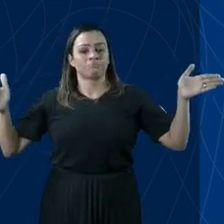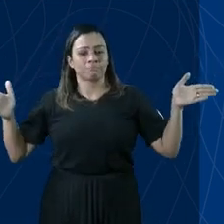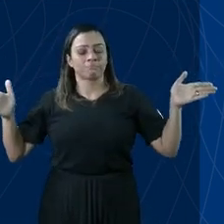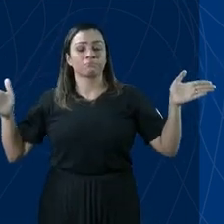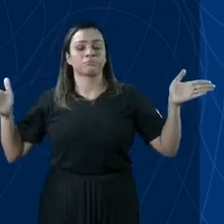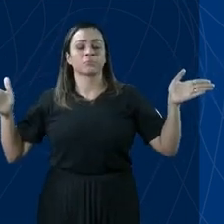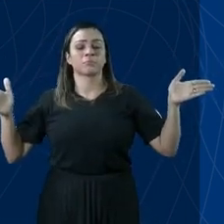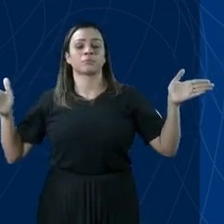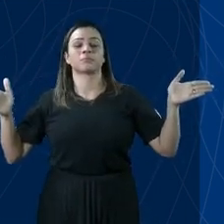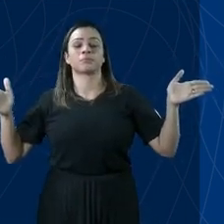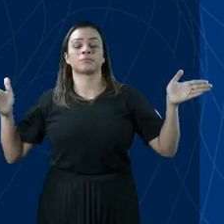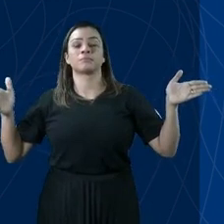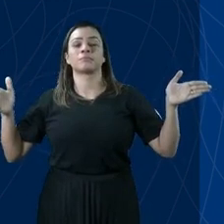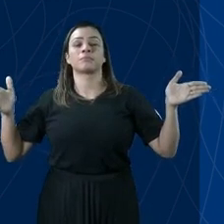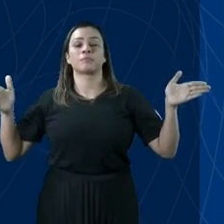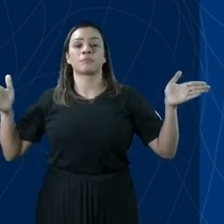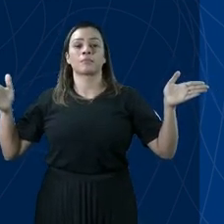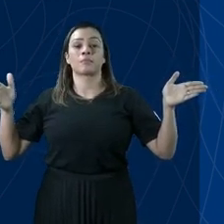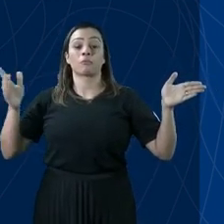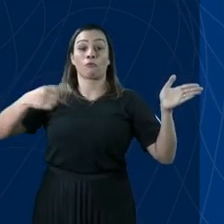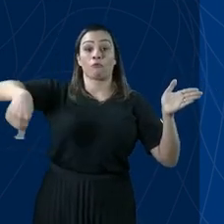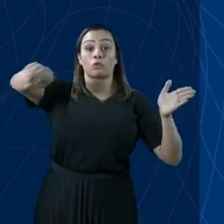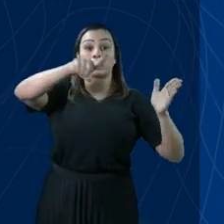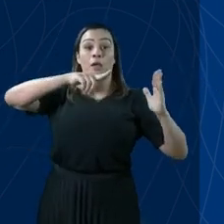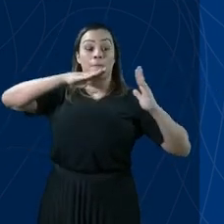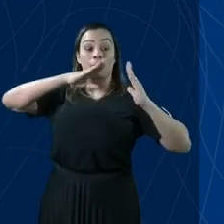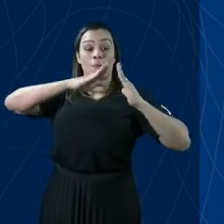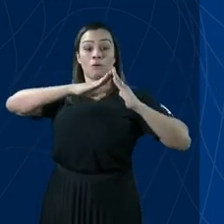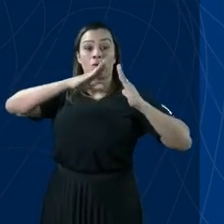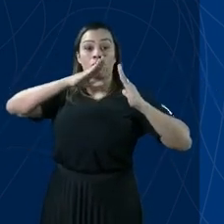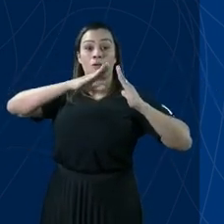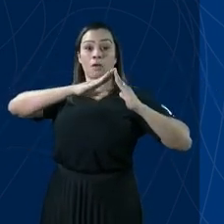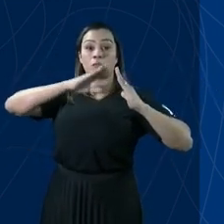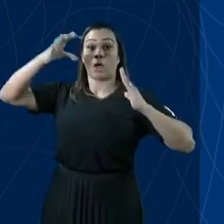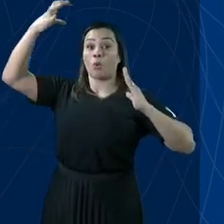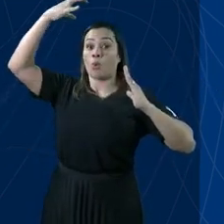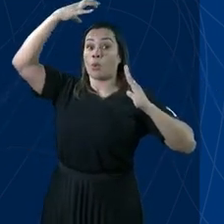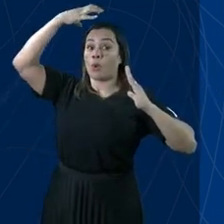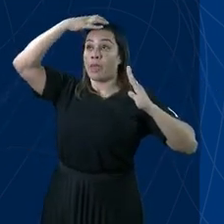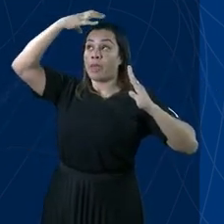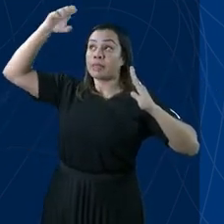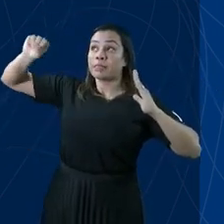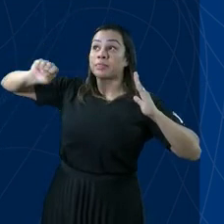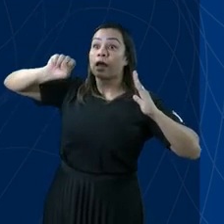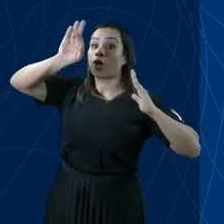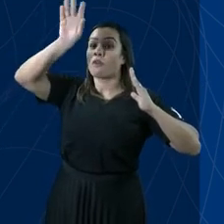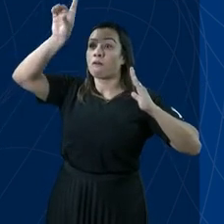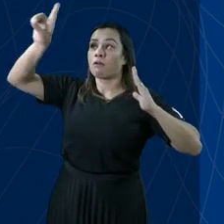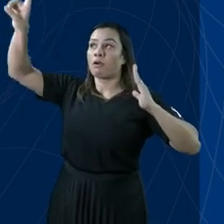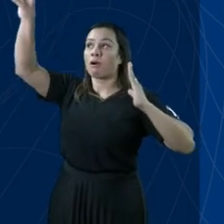Levantai-vos, ó entradas eternas. E entrará o Rei